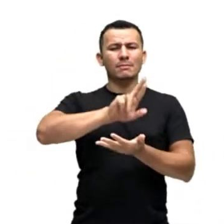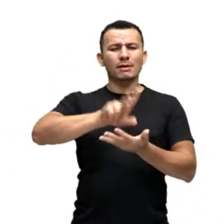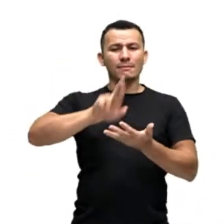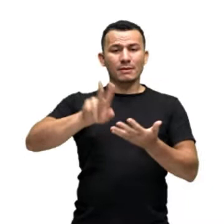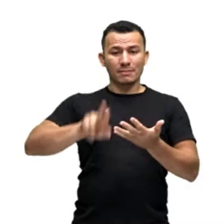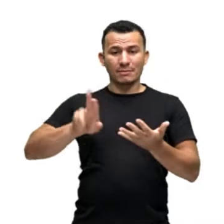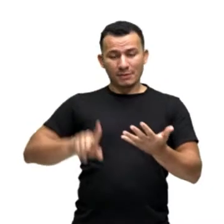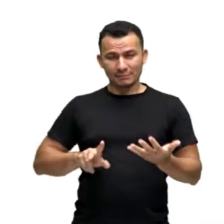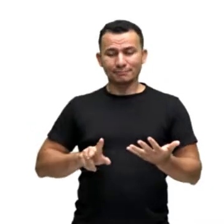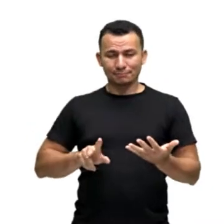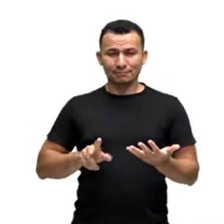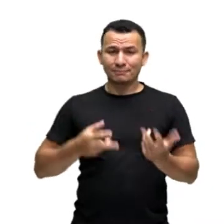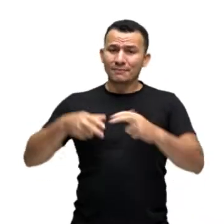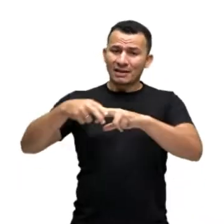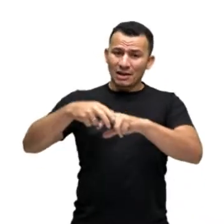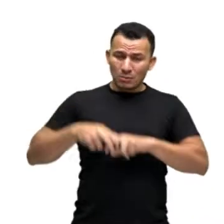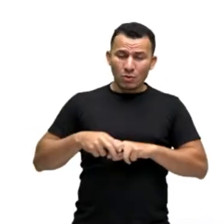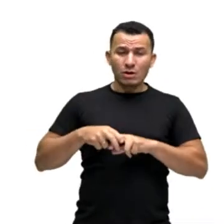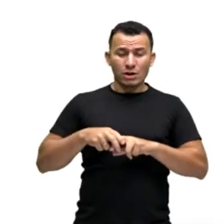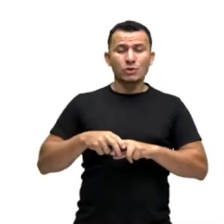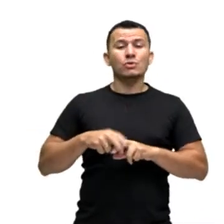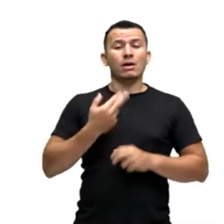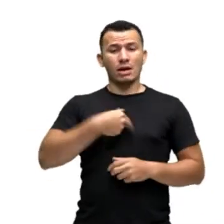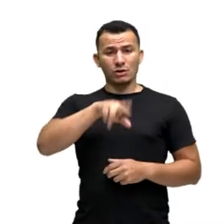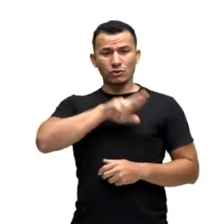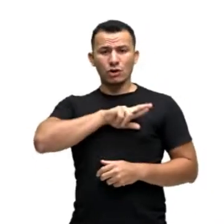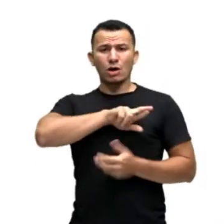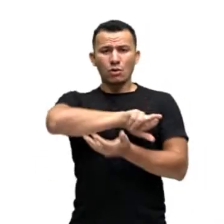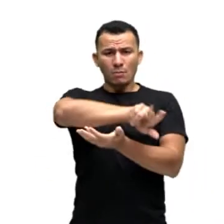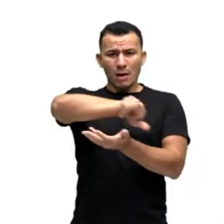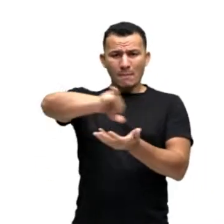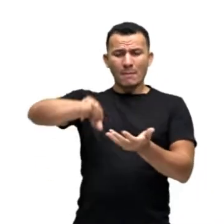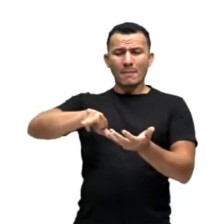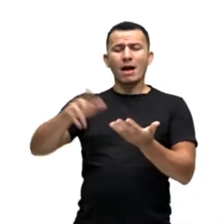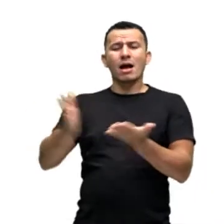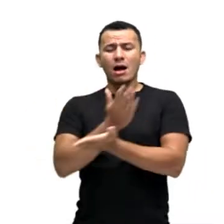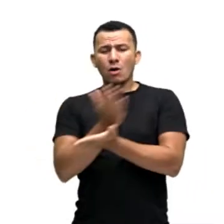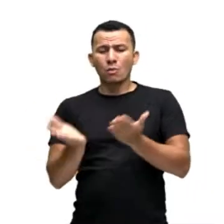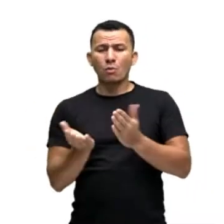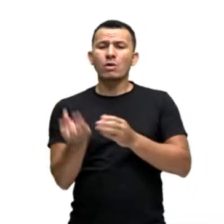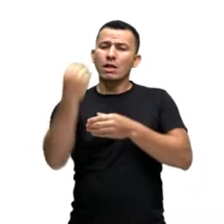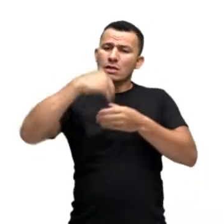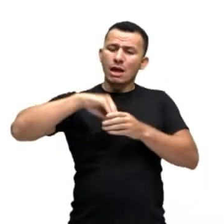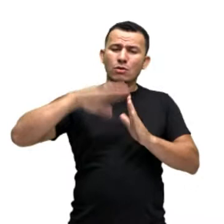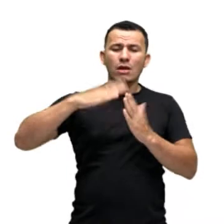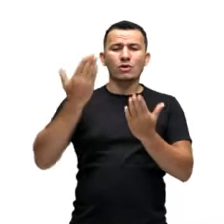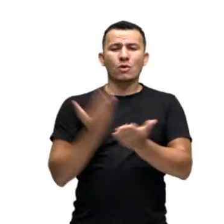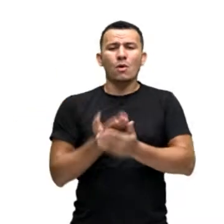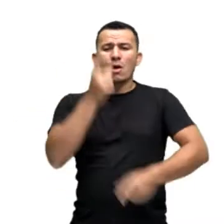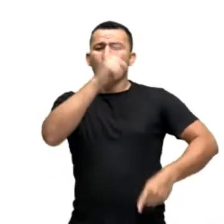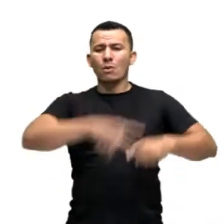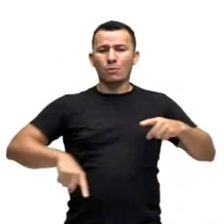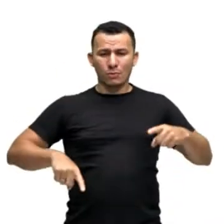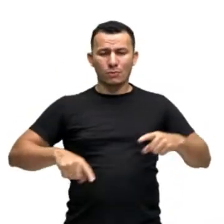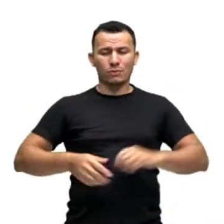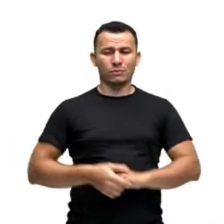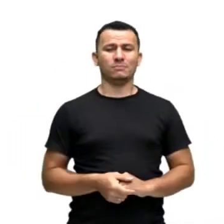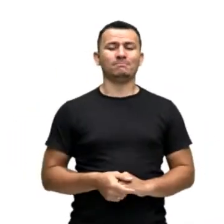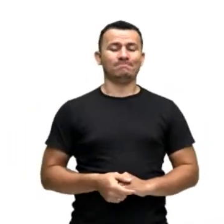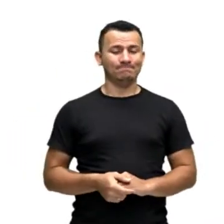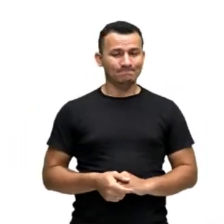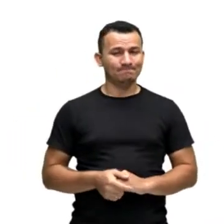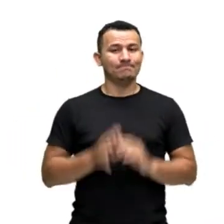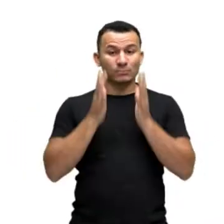Entretanto a diversidade religiosa muita das vezes é tratado como Tabu no espaço escolar